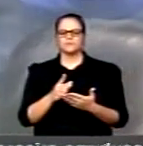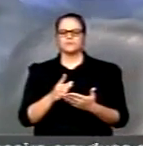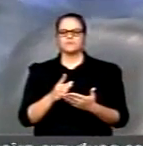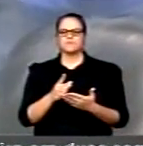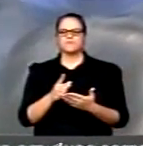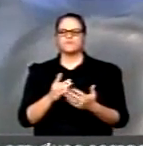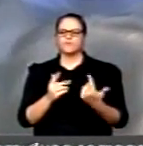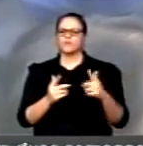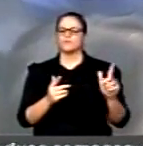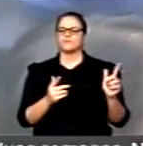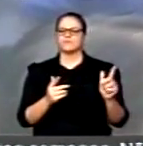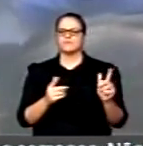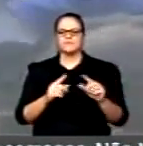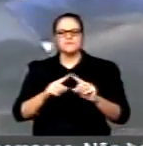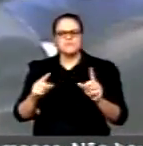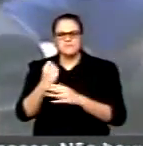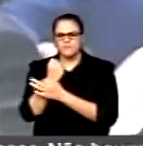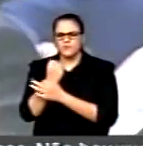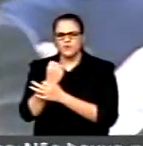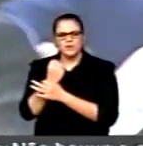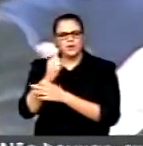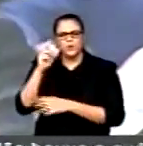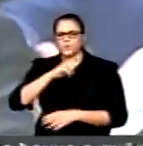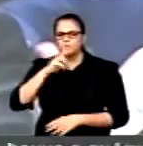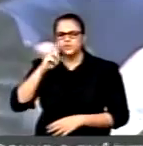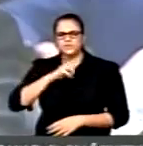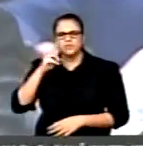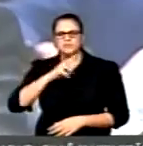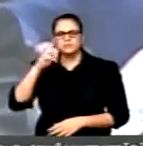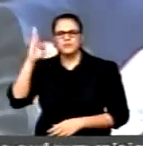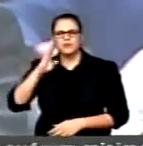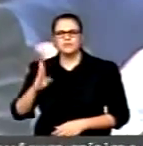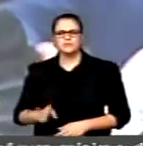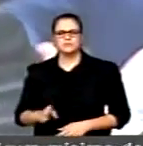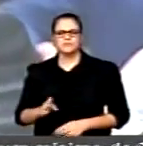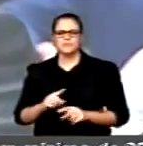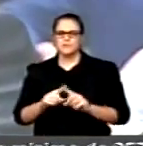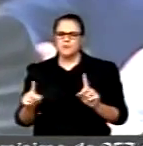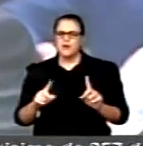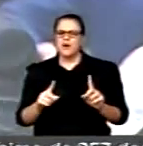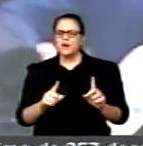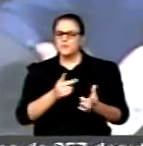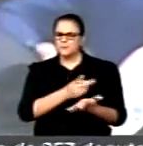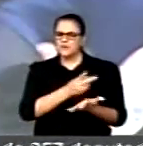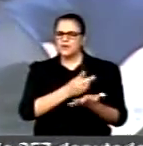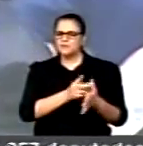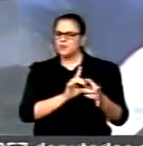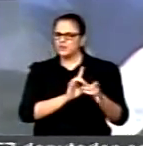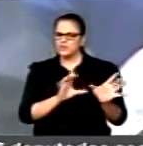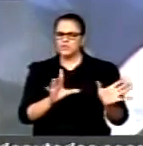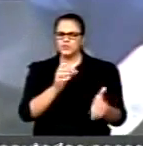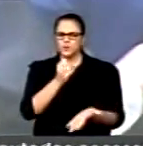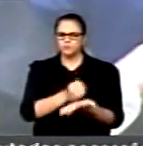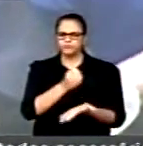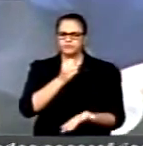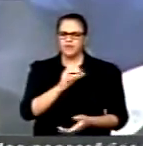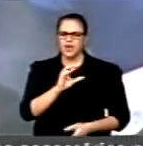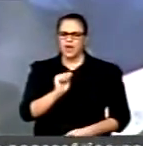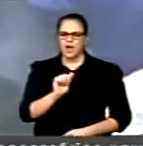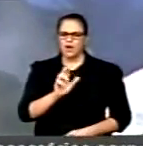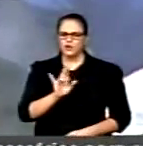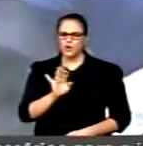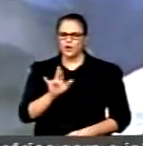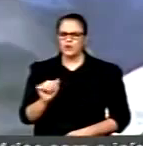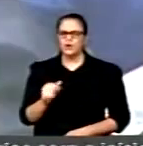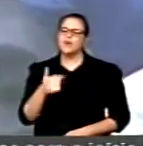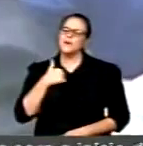de primeira urgência e necessidade dos brasileiros. E ficaram os cartórios. Eu pergunto ao líder do governo e a esse plenário,